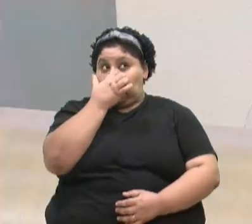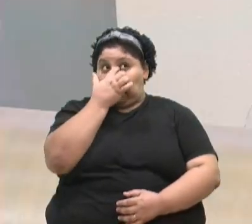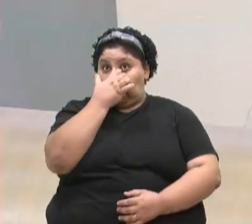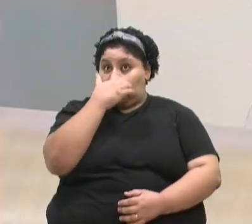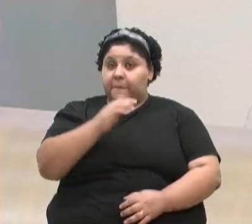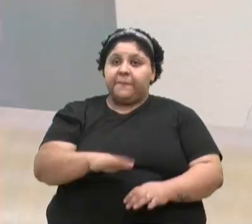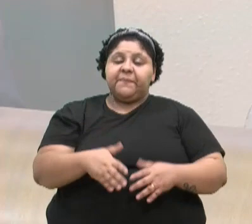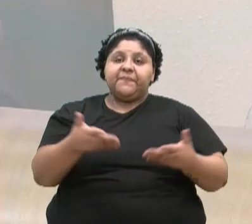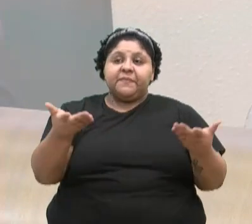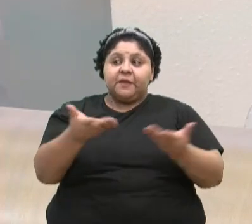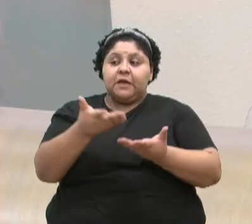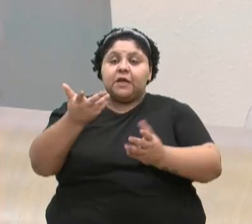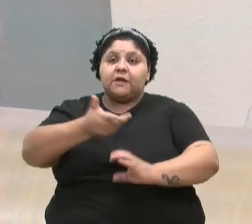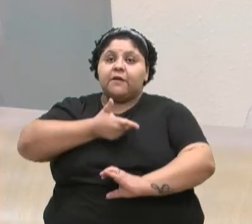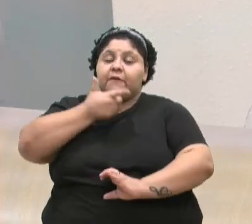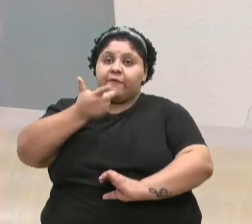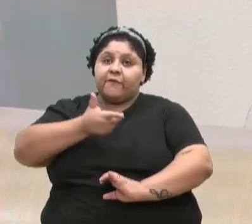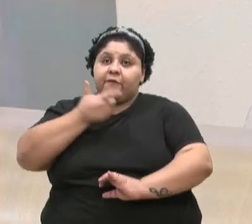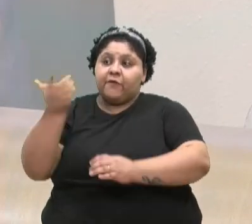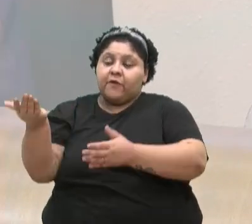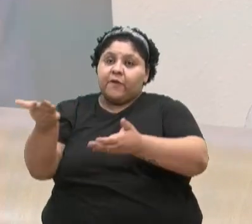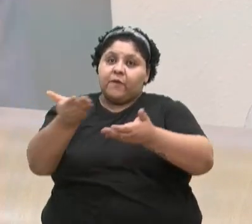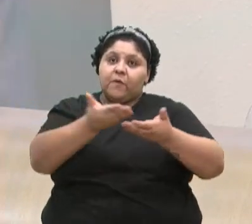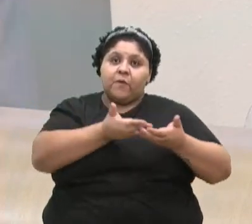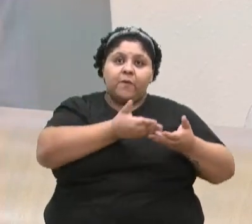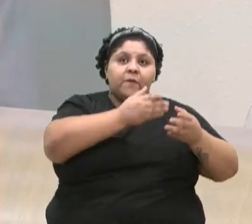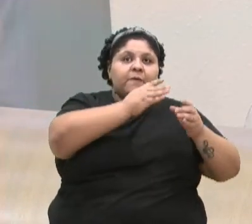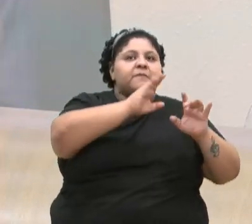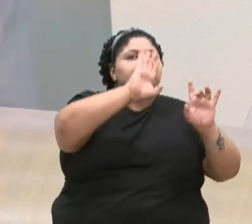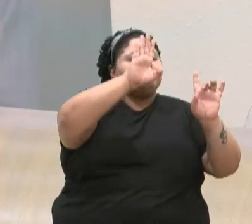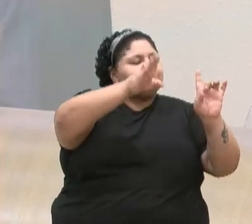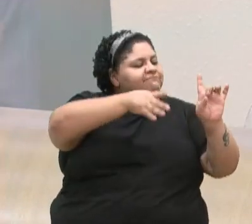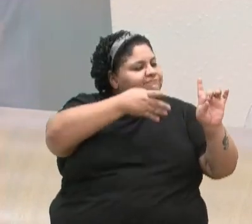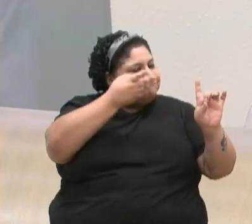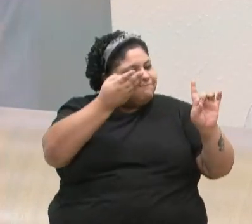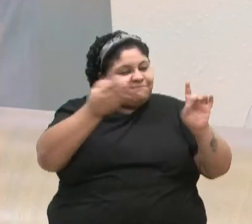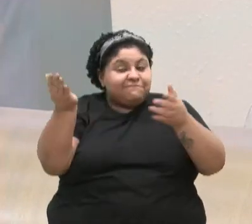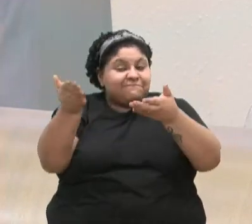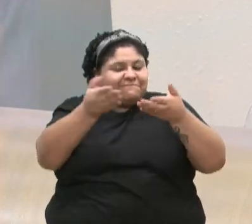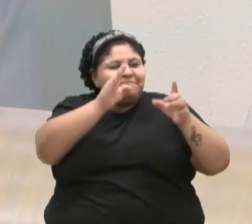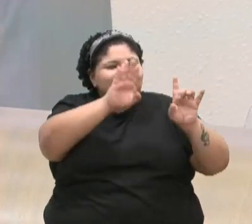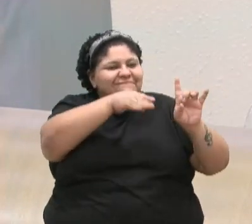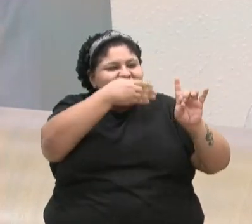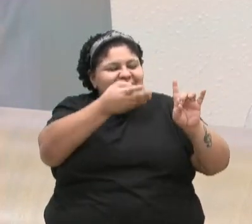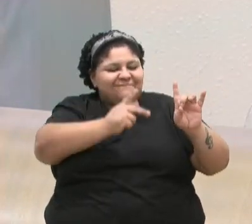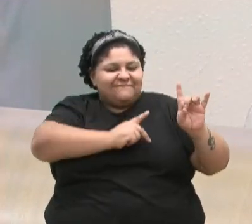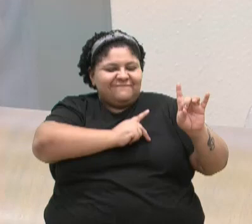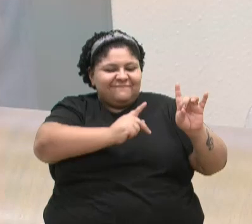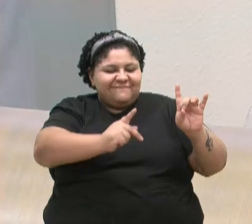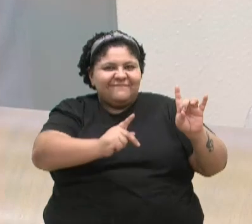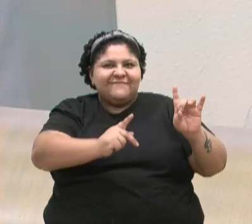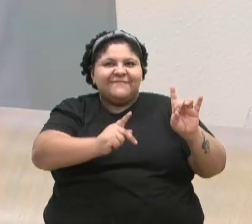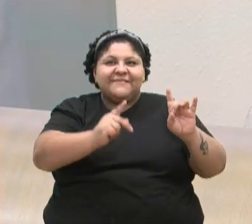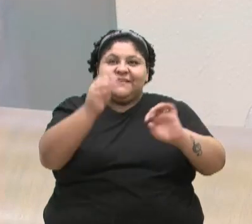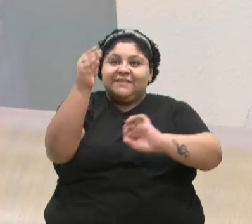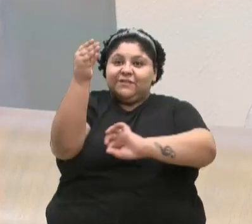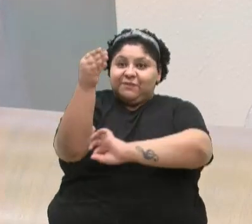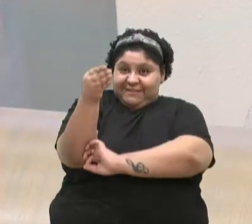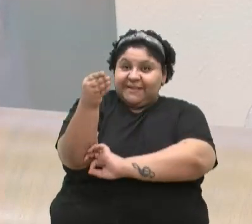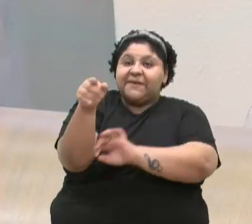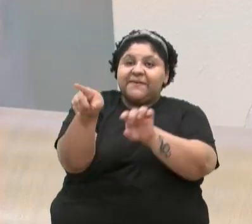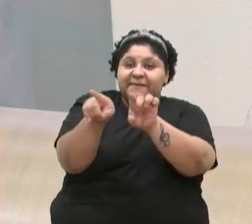Para a sua manifestação, então, convido a nossa ilustre convidada especial de hoje, presidente da rede Blue Tree